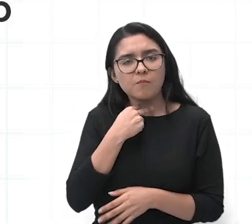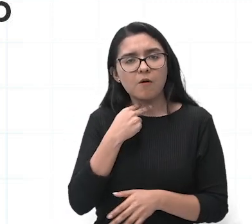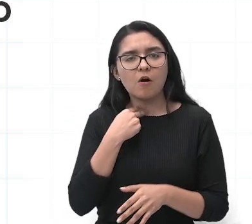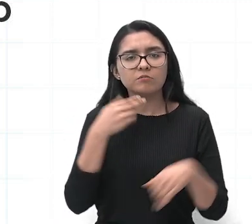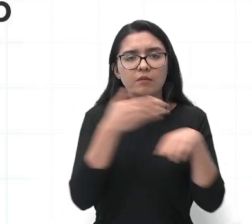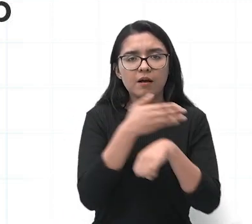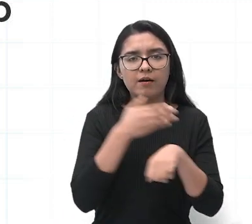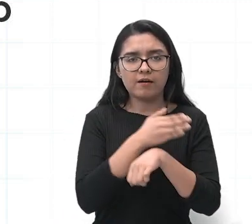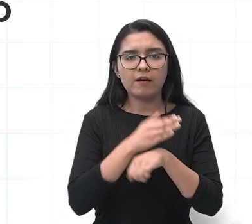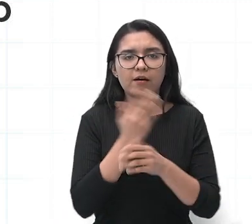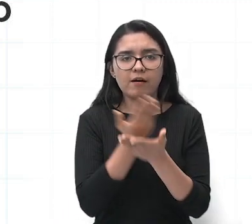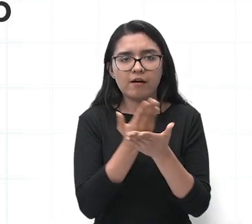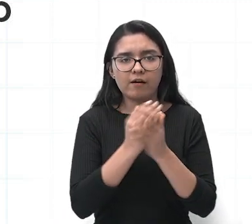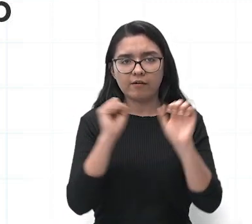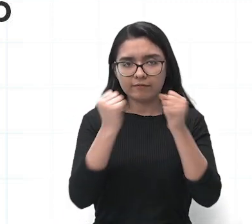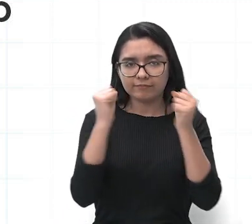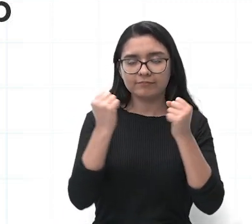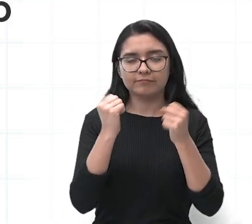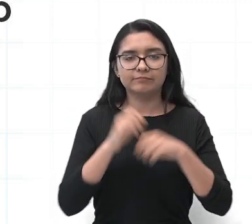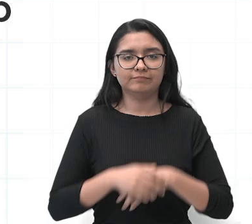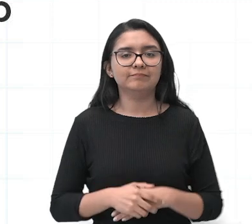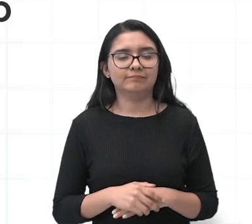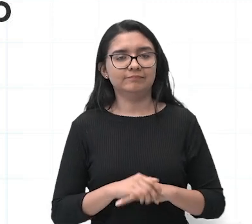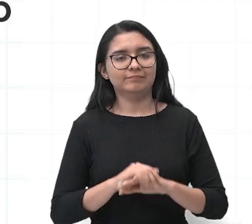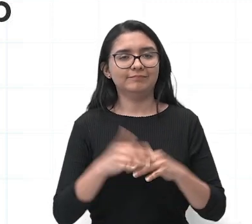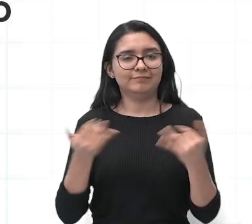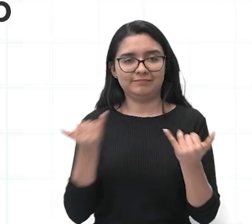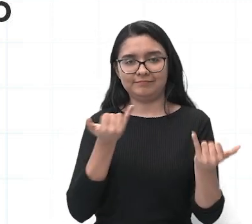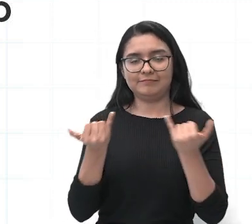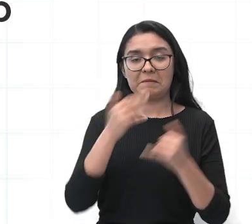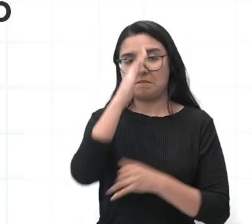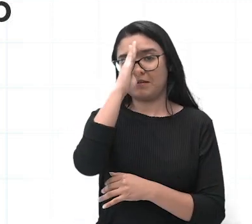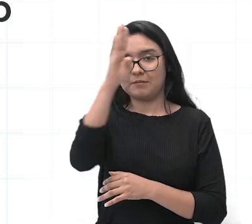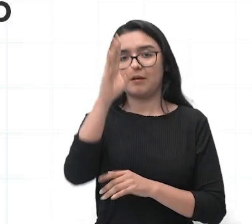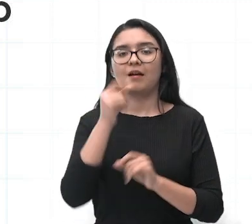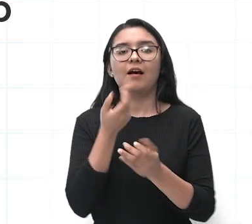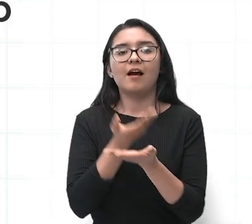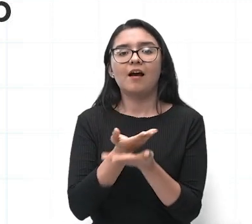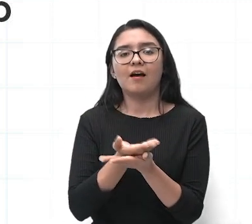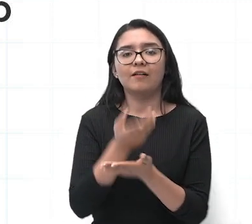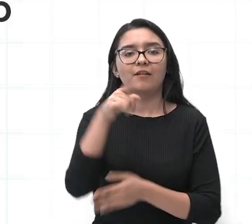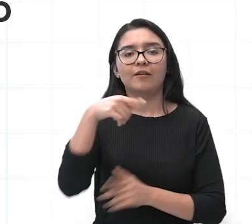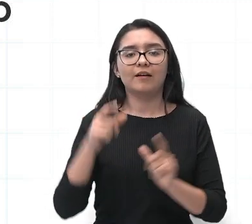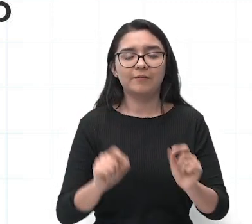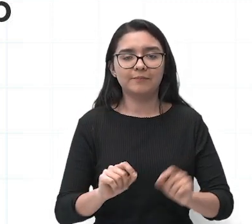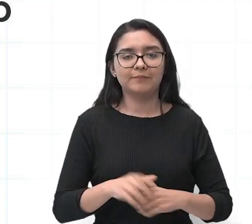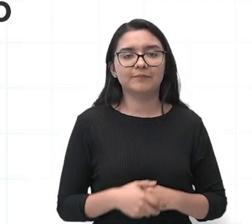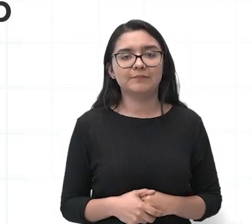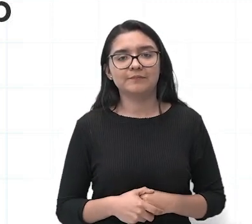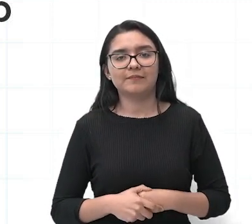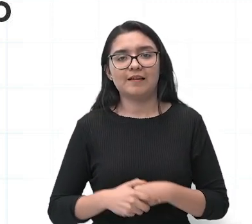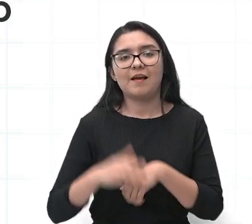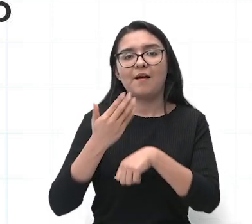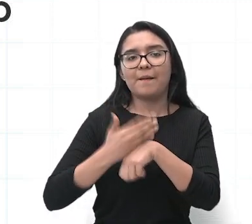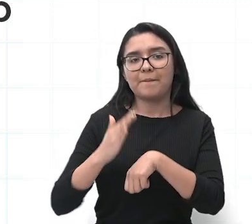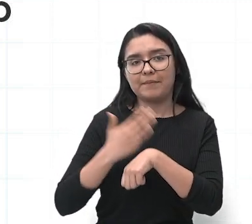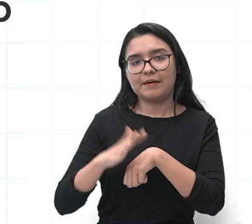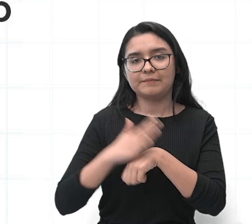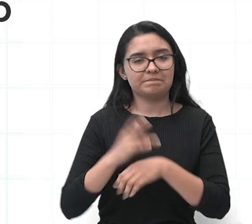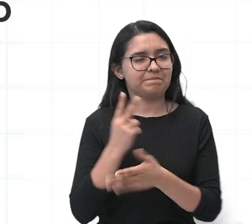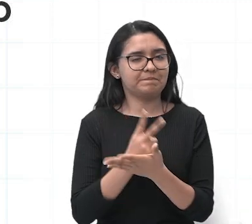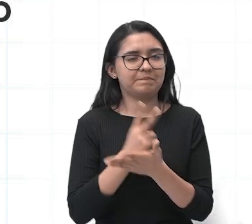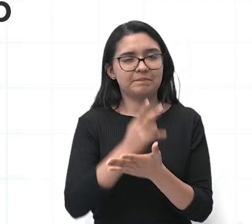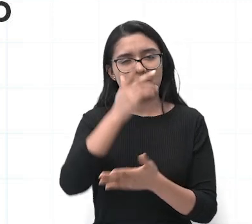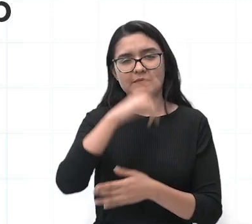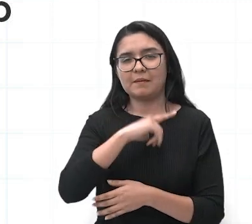física? Normalmente a gente escuta isso muito, principalmente quando a aula é prática, né? Sempre